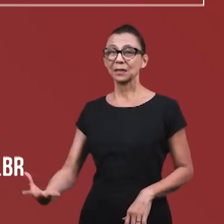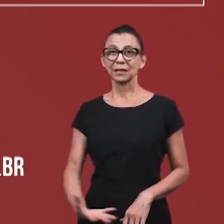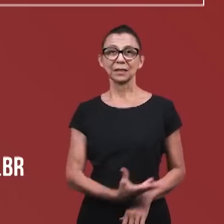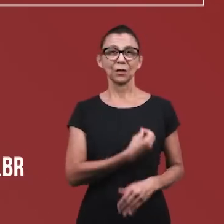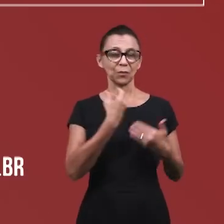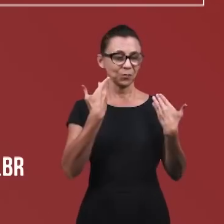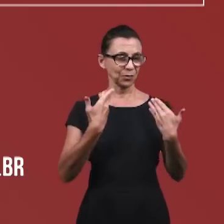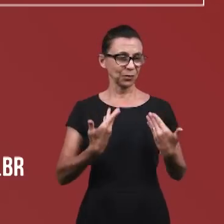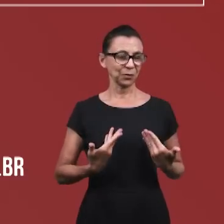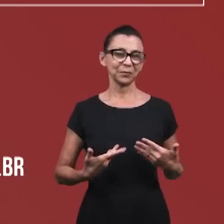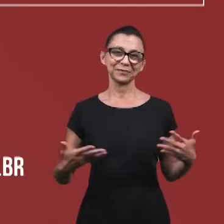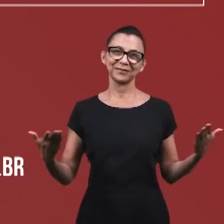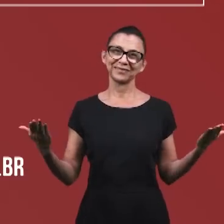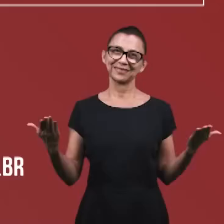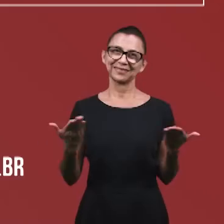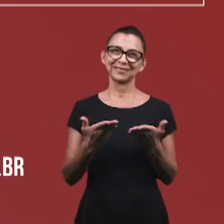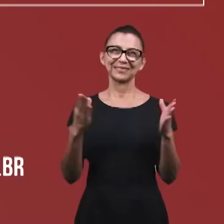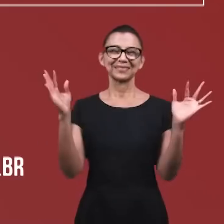agora sou